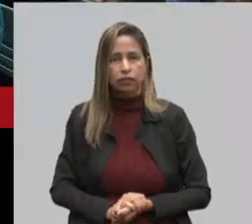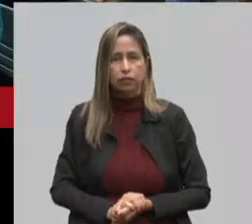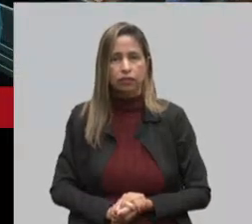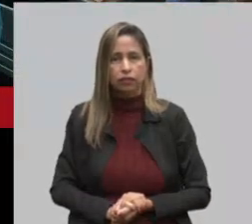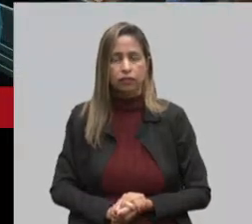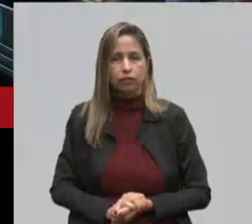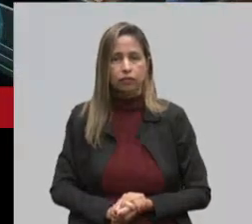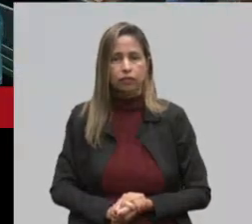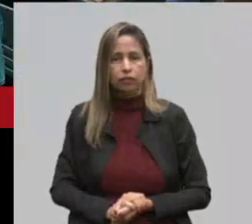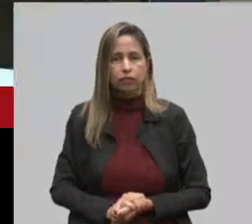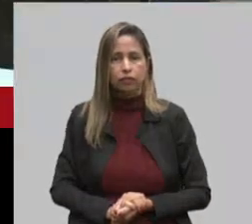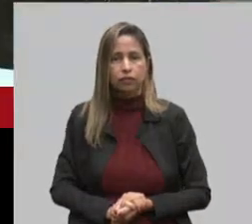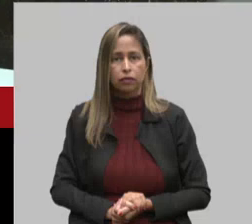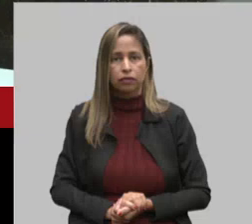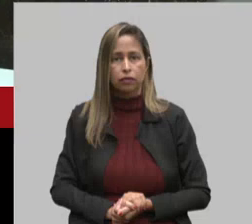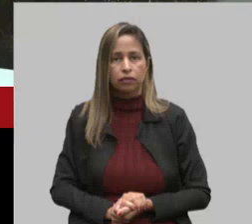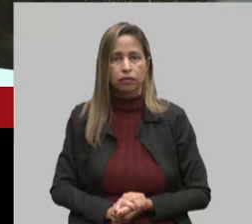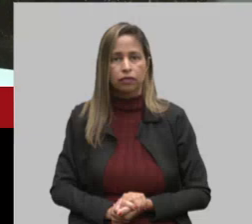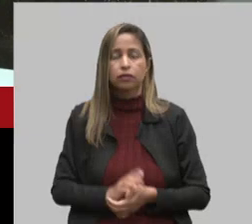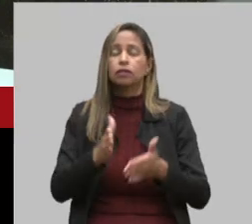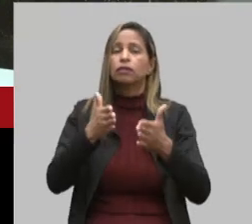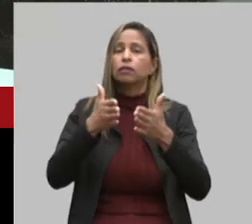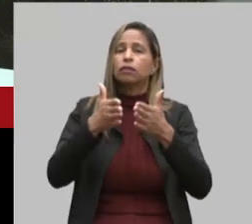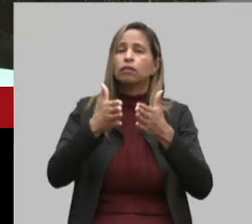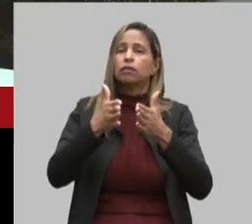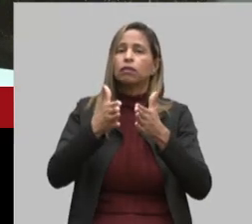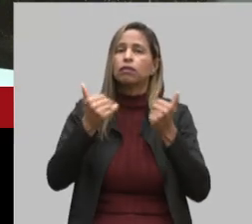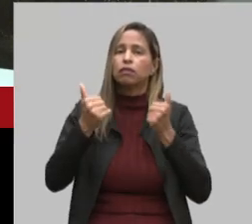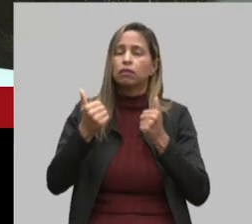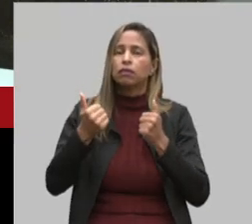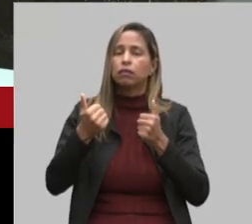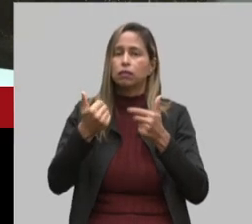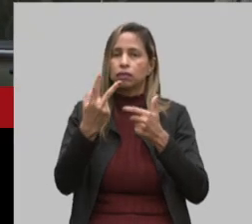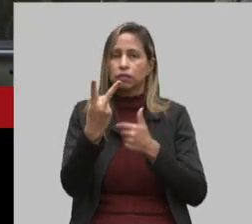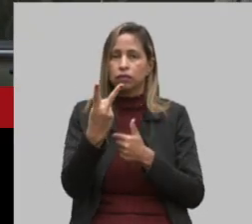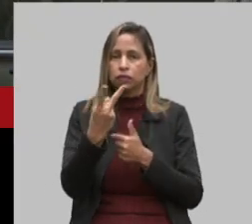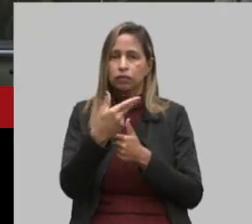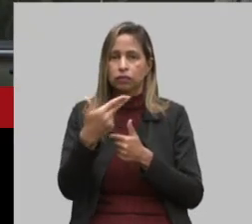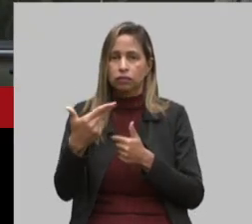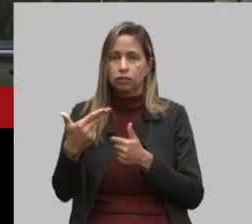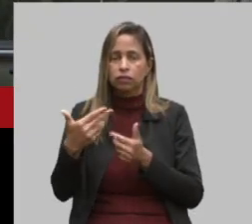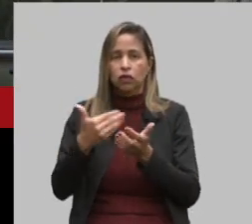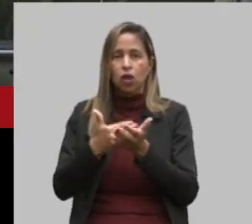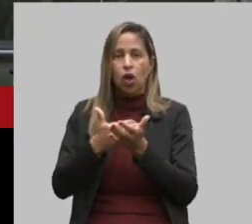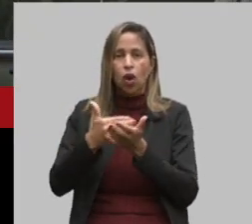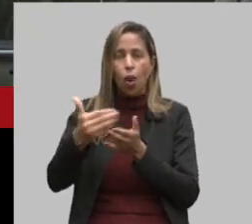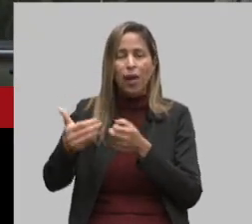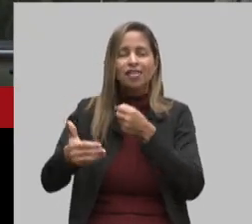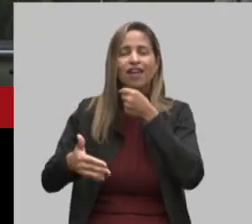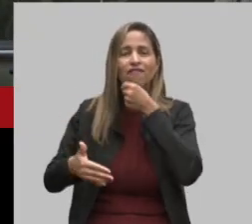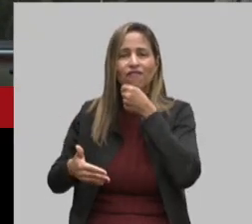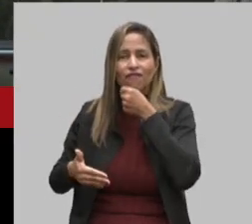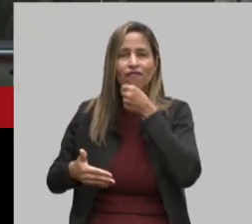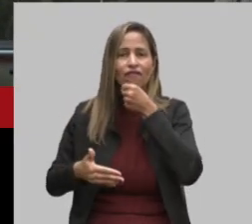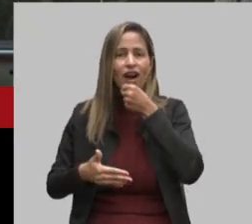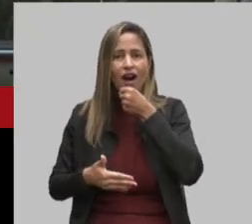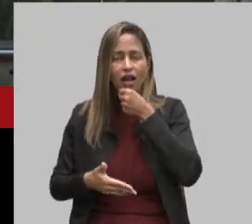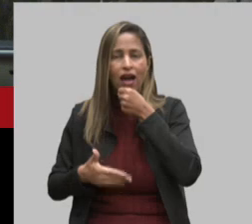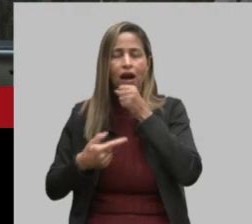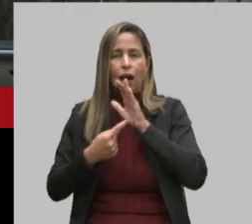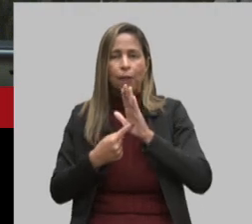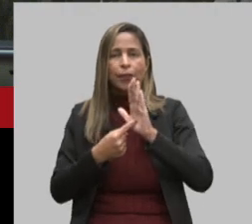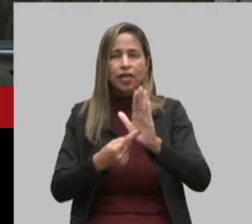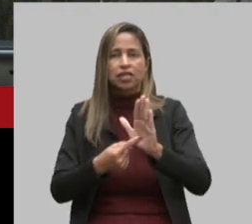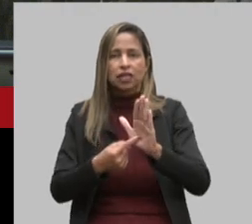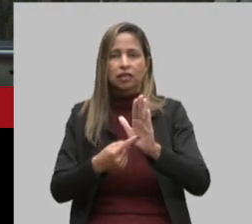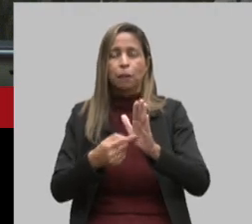só mais mais um pedido na verdade duas coisas eu quero pedir para que vocês iniciem a fala de vocês se apresentando e